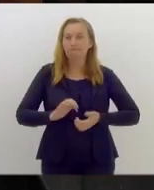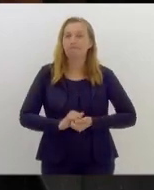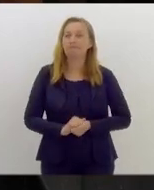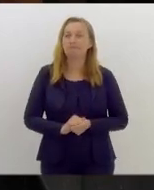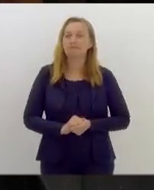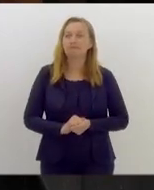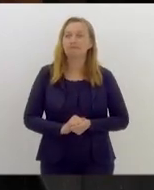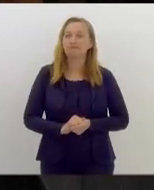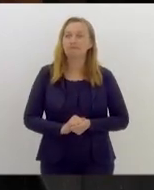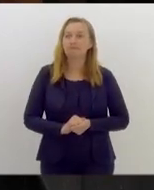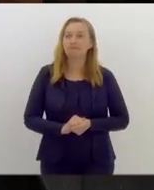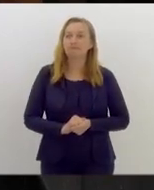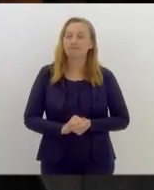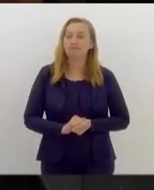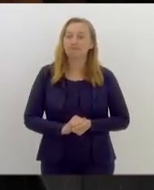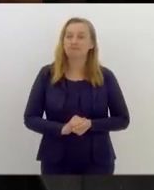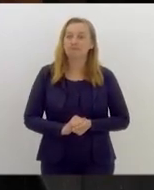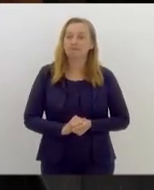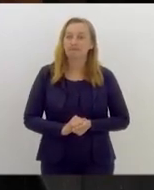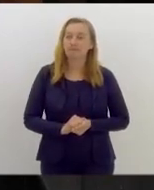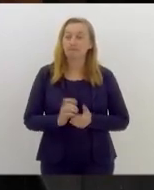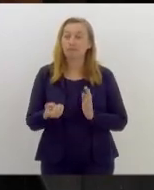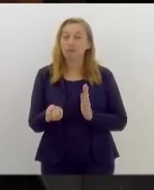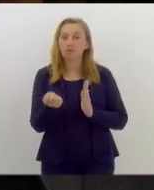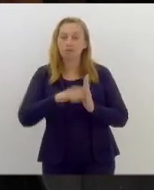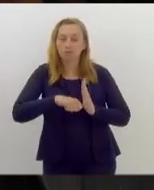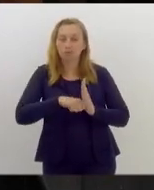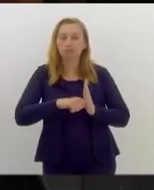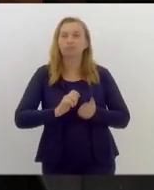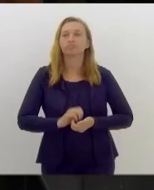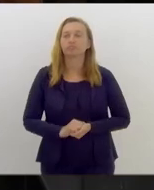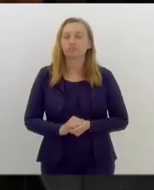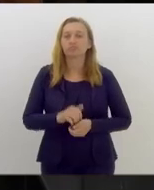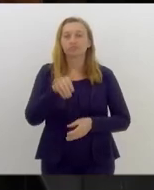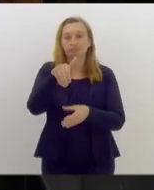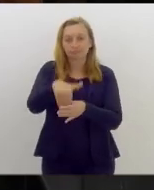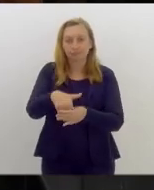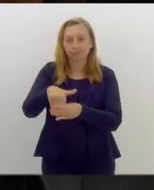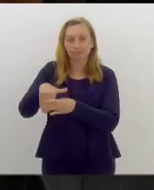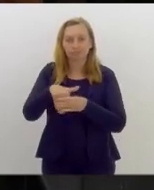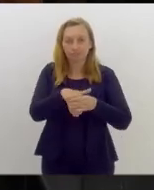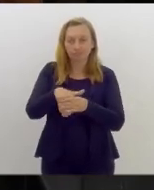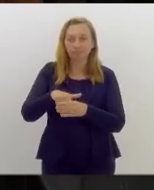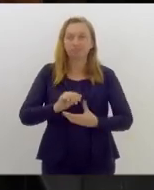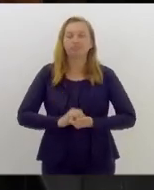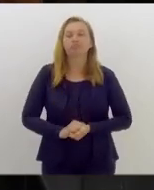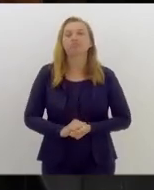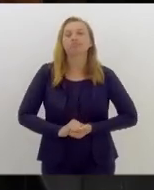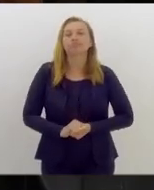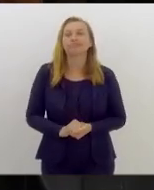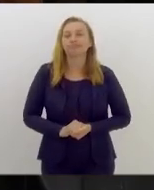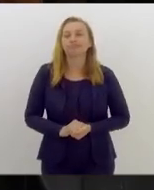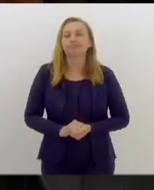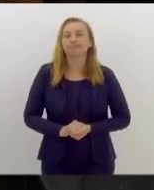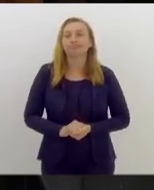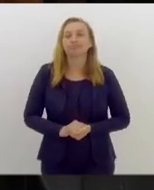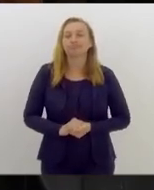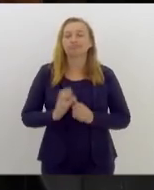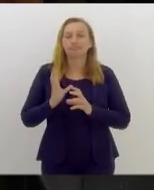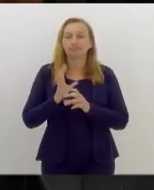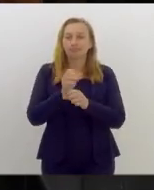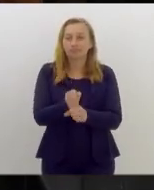de populismo tributário eleitoral. E que, segundo cálculos